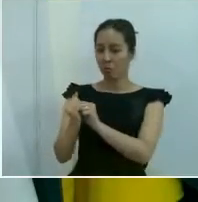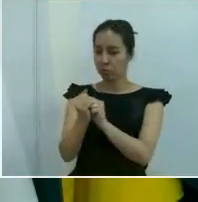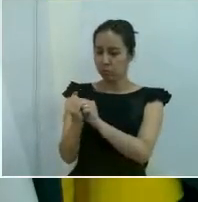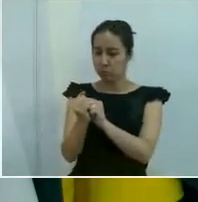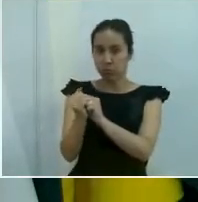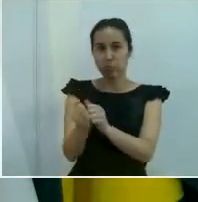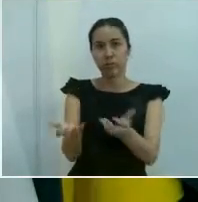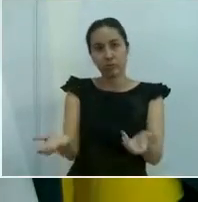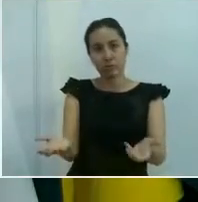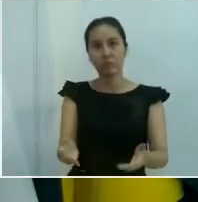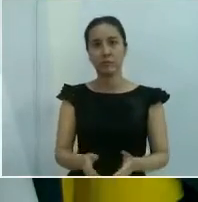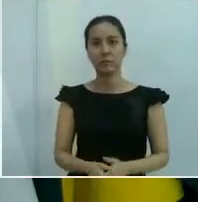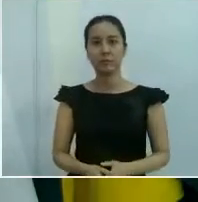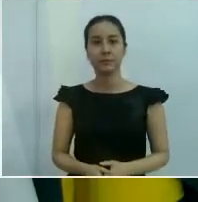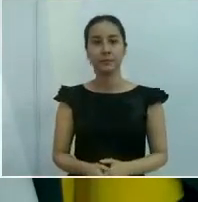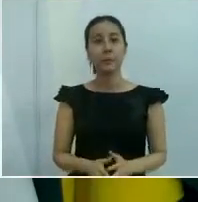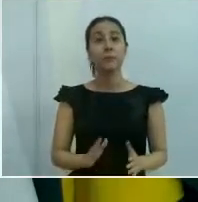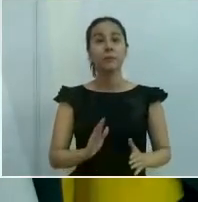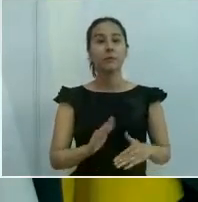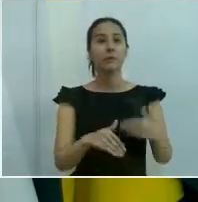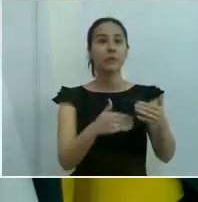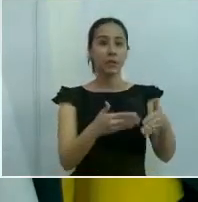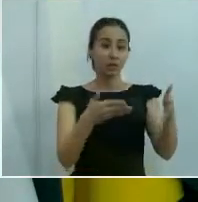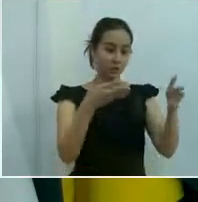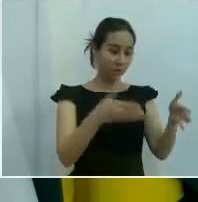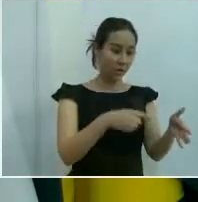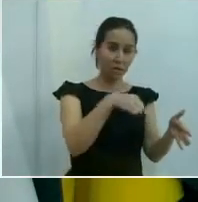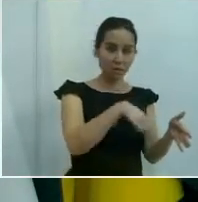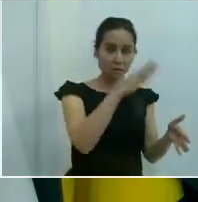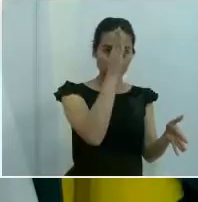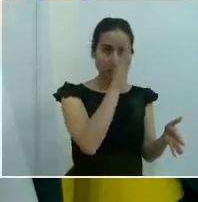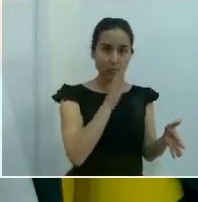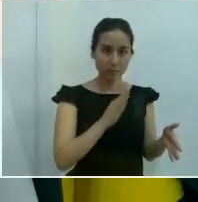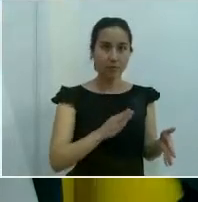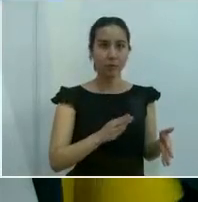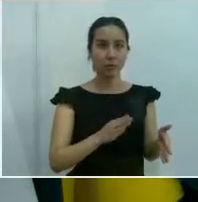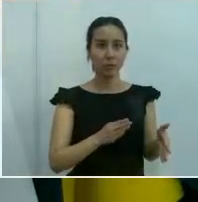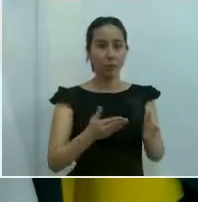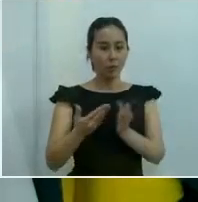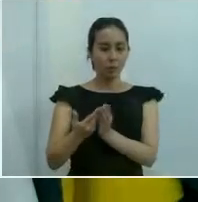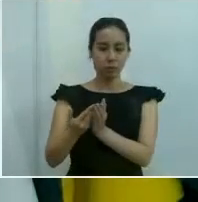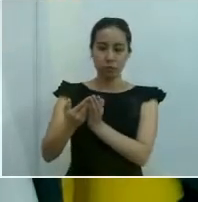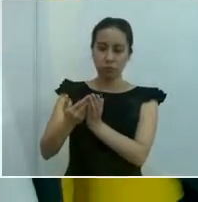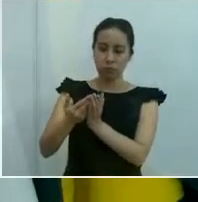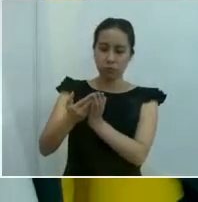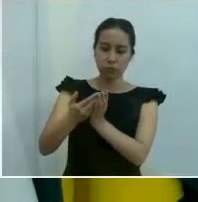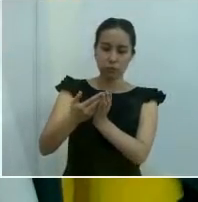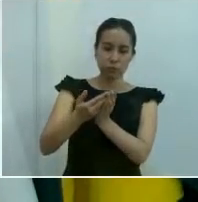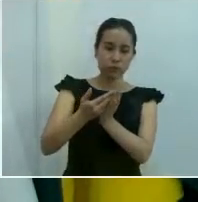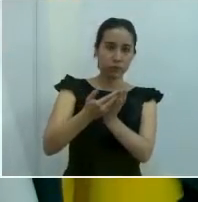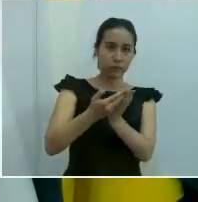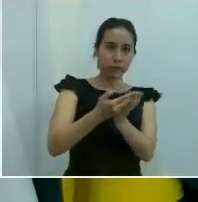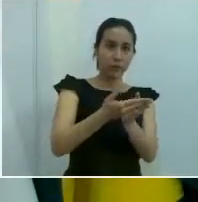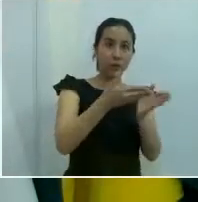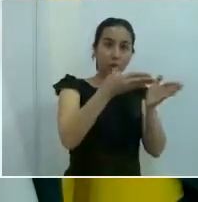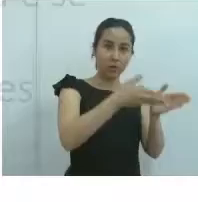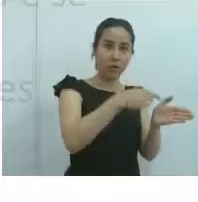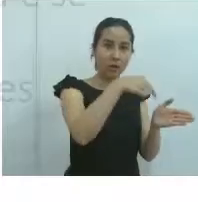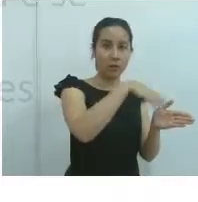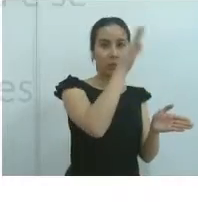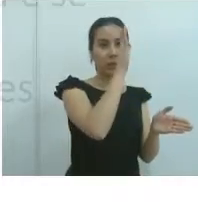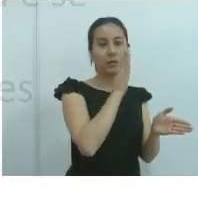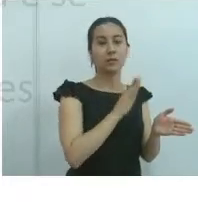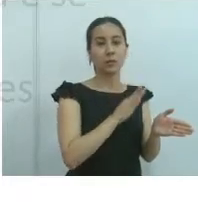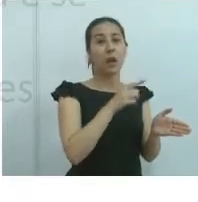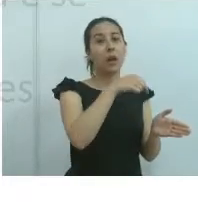enquanto isso em terra firme aqui no brasil o navio está navegando então vamos ver o que tá acontecendo aqui a lavoura do café está